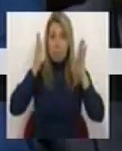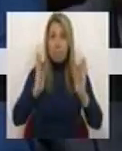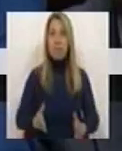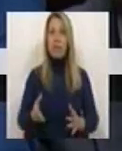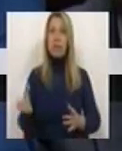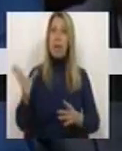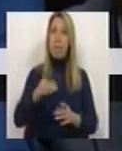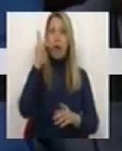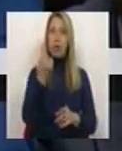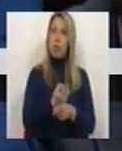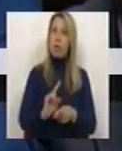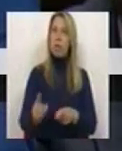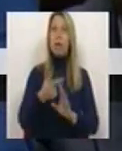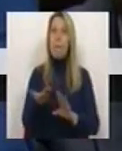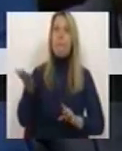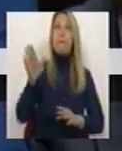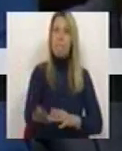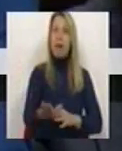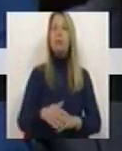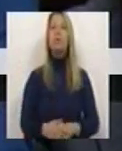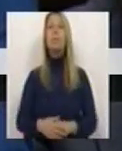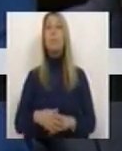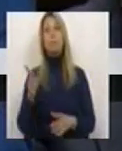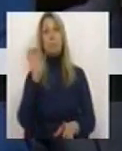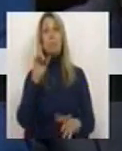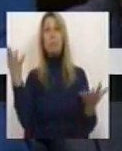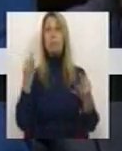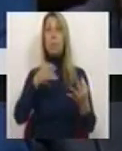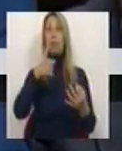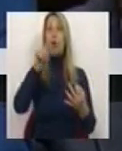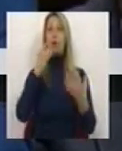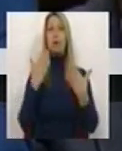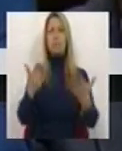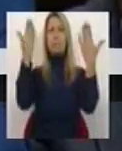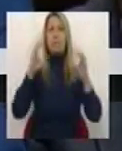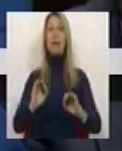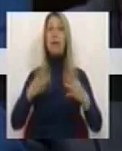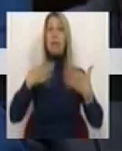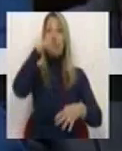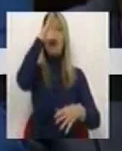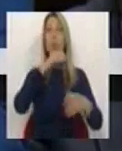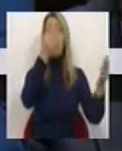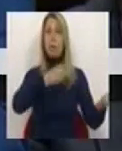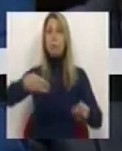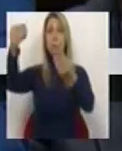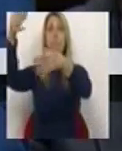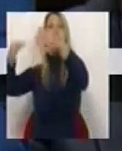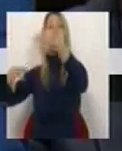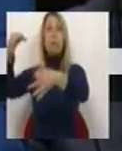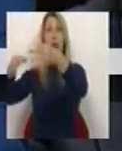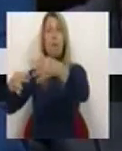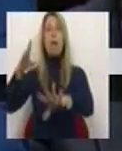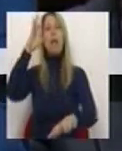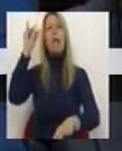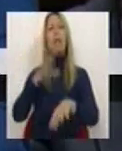definitivo. Foi importante, e o Bloco de Esquerda saúda essa iniciativa, que o Governo tenha enviado para tribunal a ideia